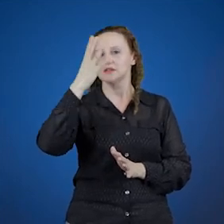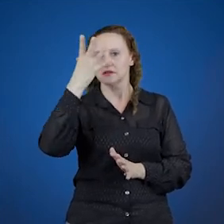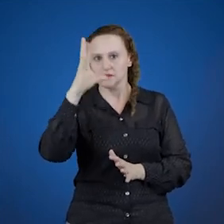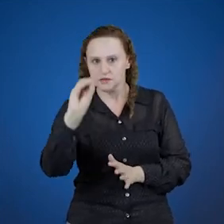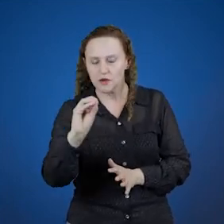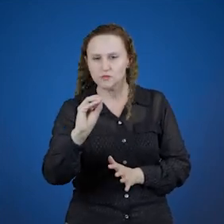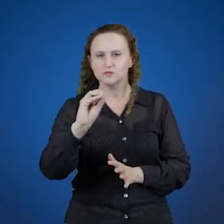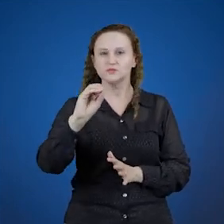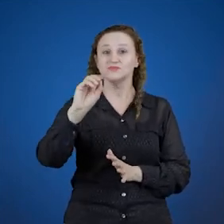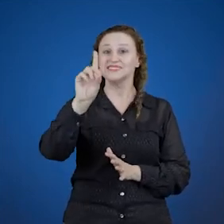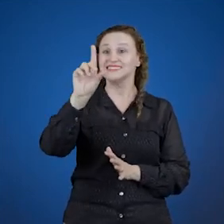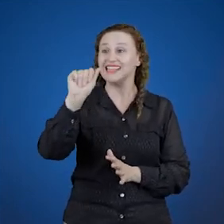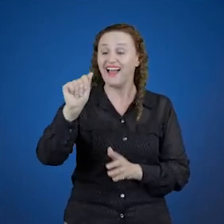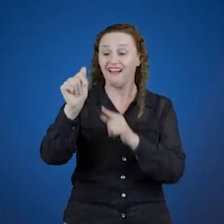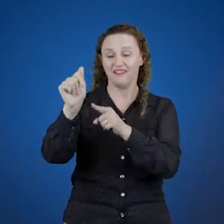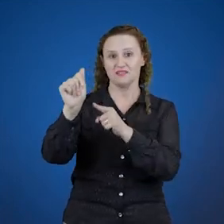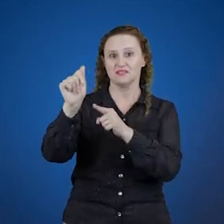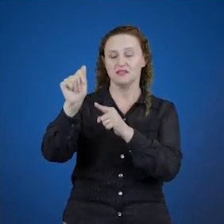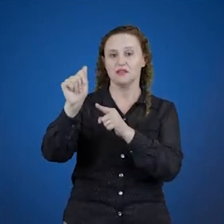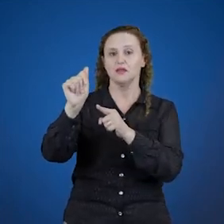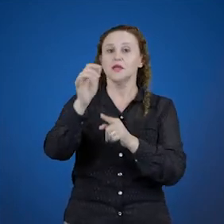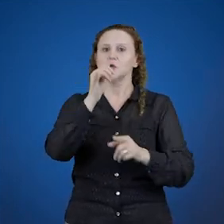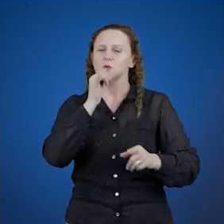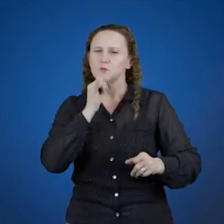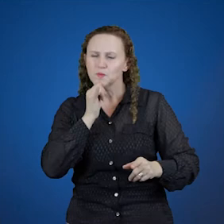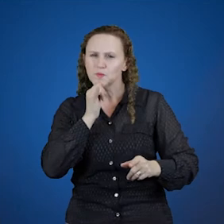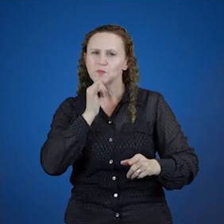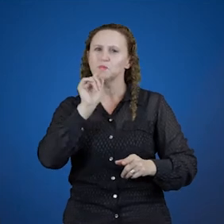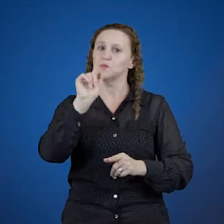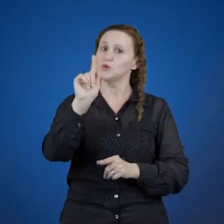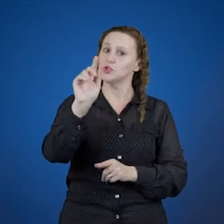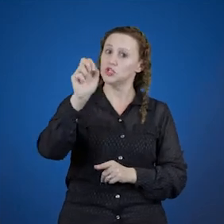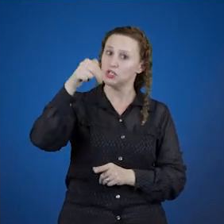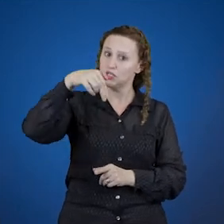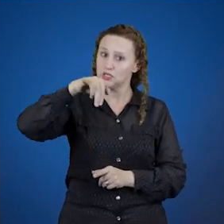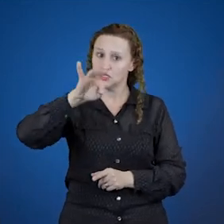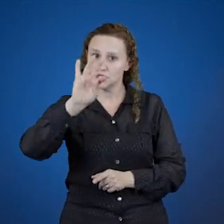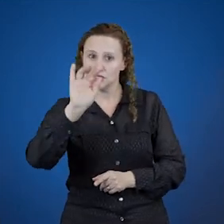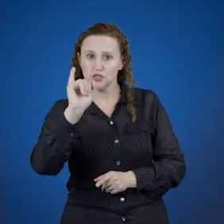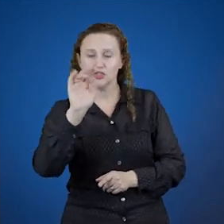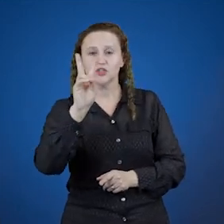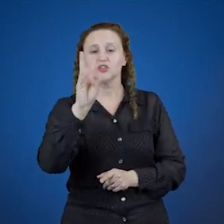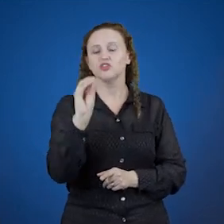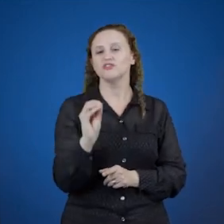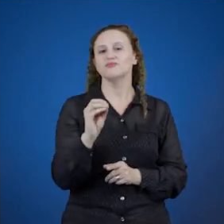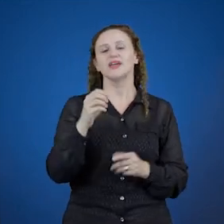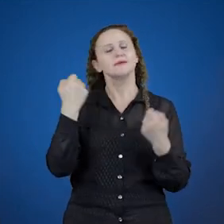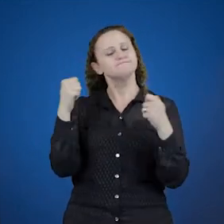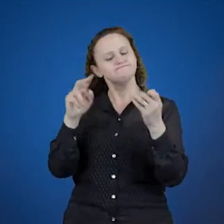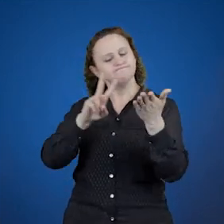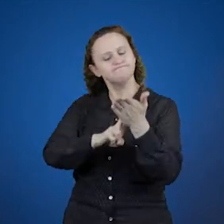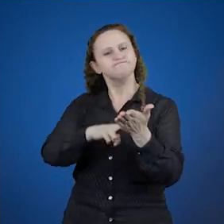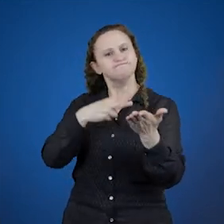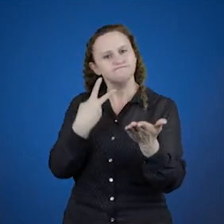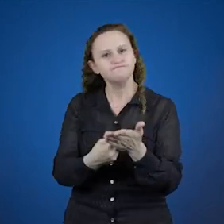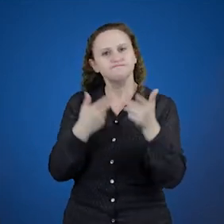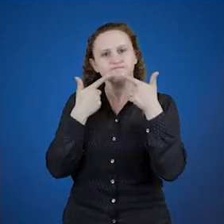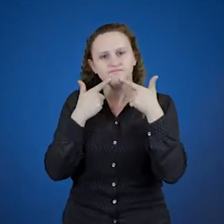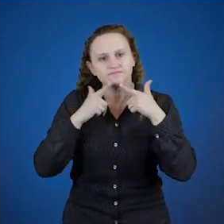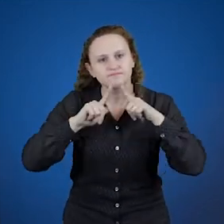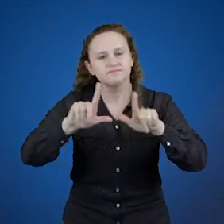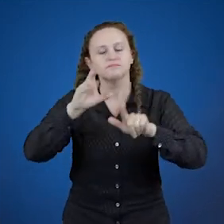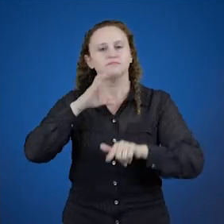portanto uma palavra que esteja escrito em latim no caso genitivo ela deve ser traduzida para língua